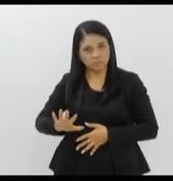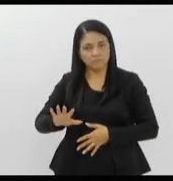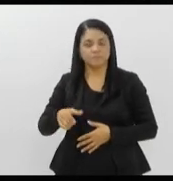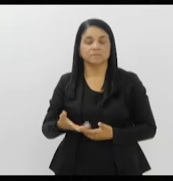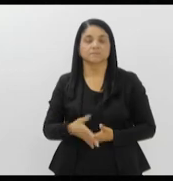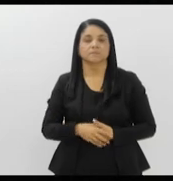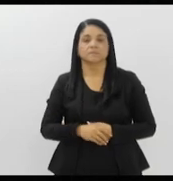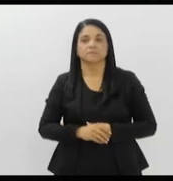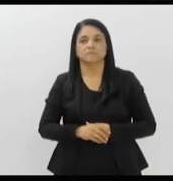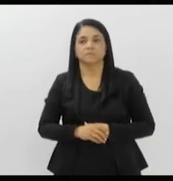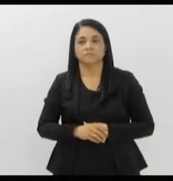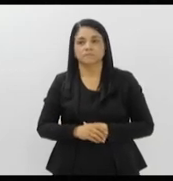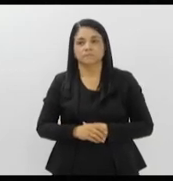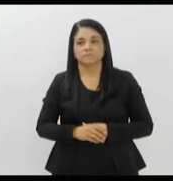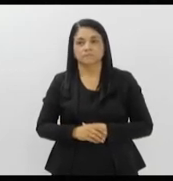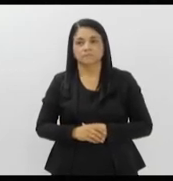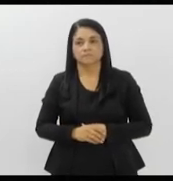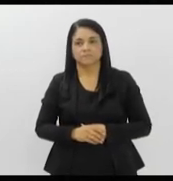Bom.